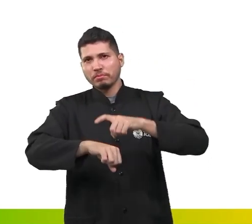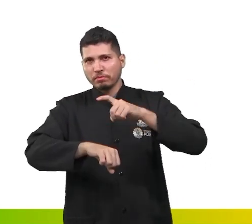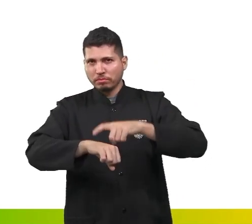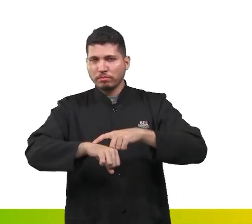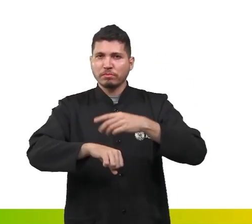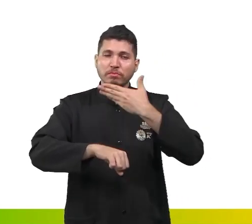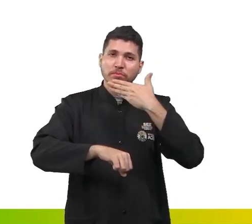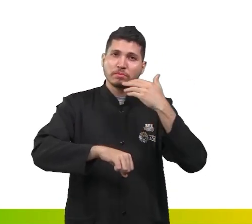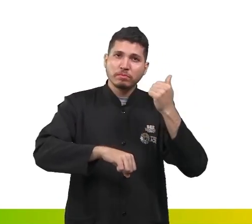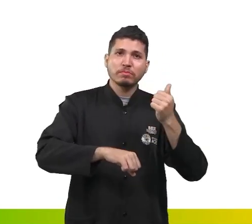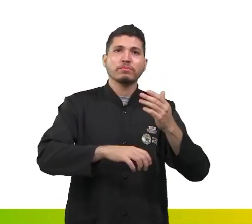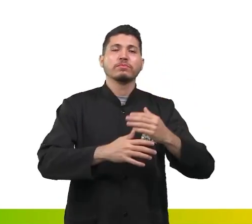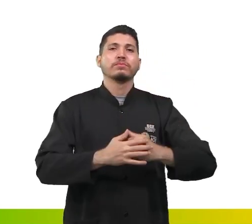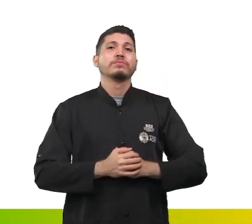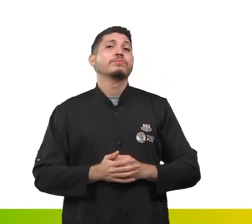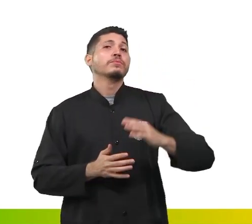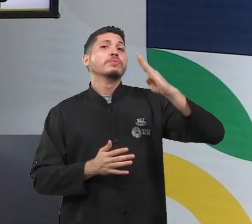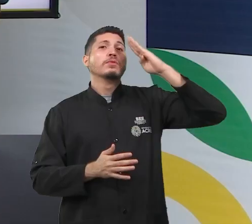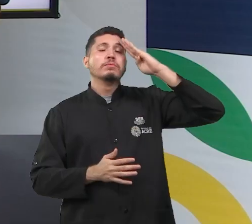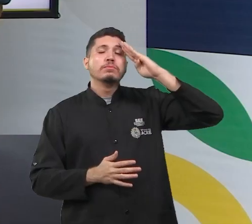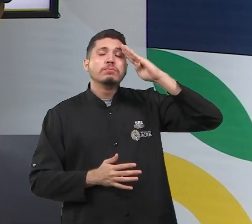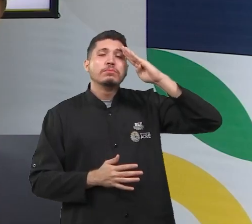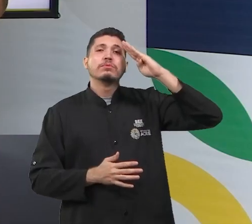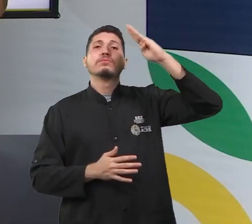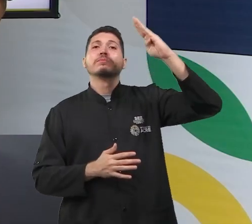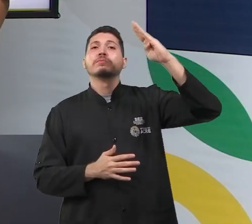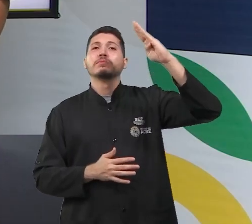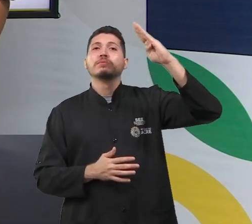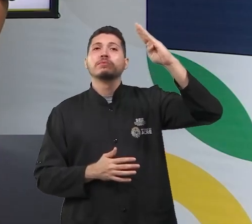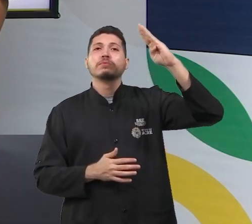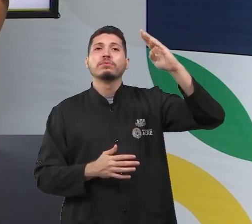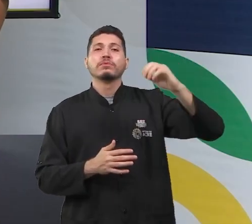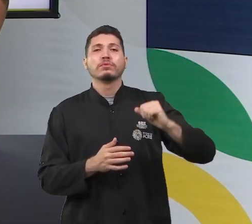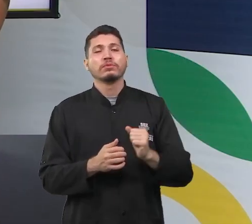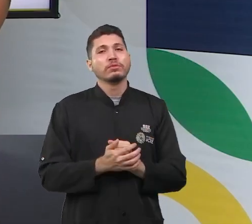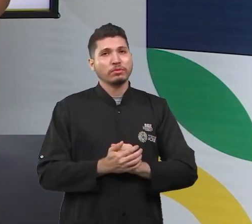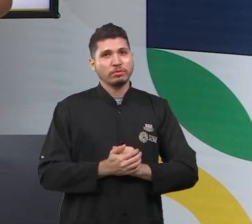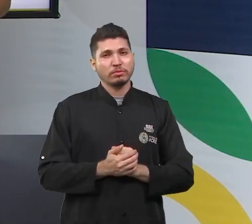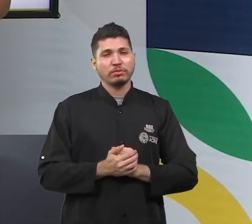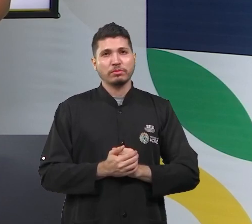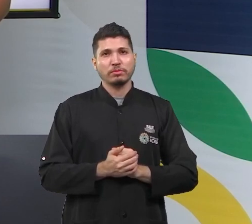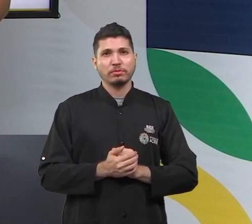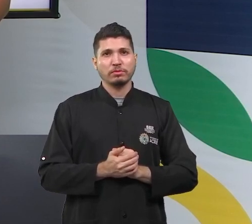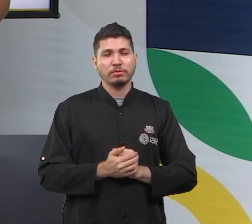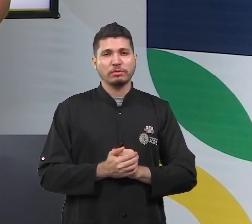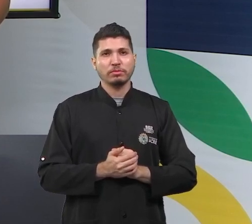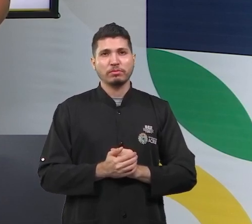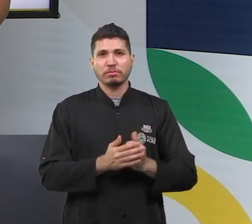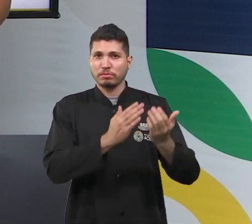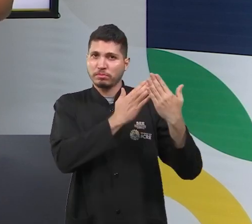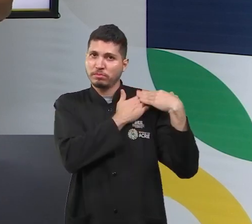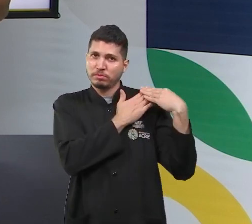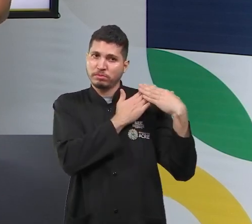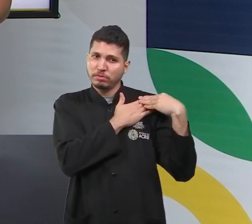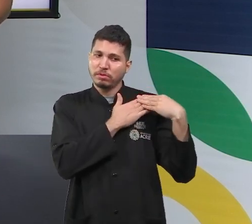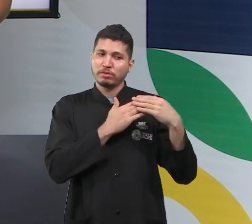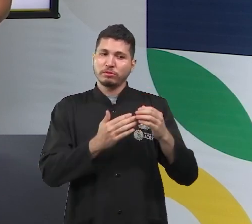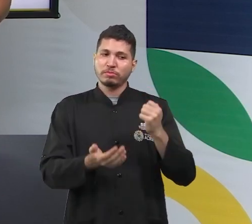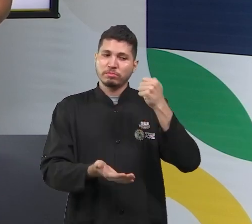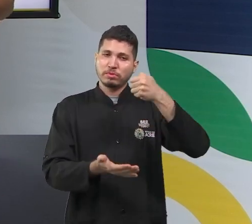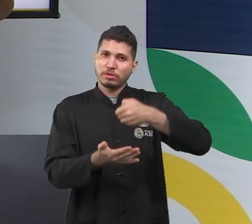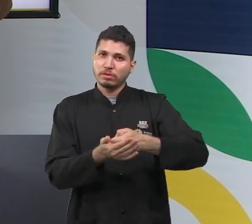e, principalmente, pessoal, manter as contas em dias. Esse primeiro e segundo tópico que fala conhecer a